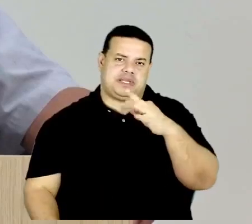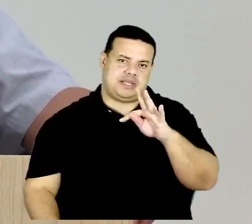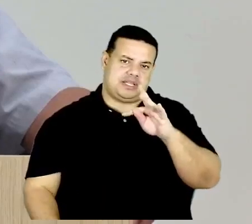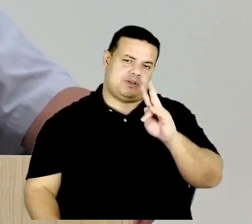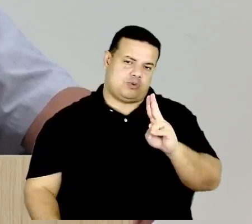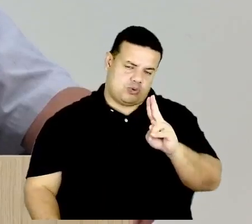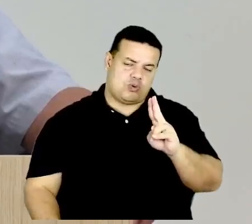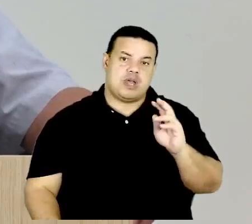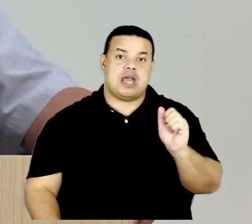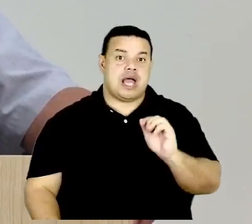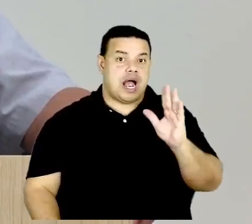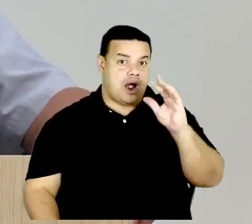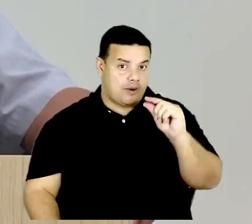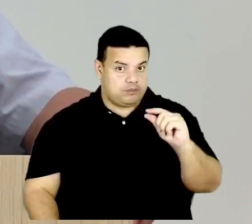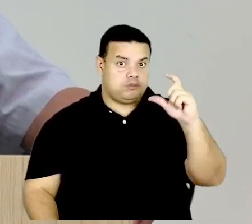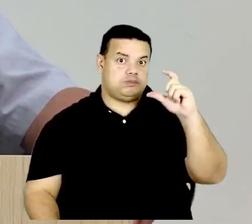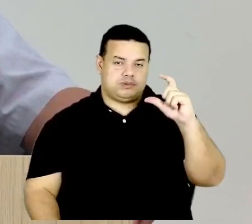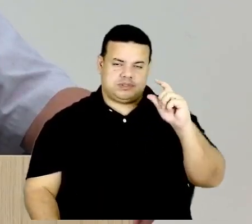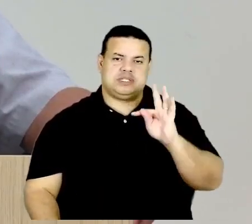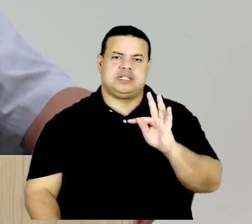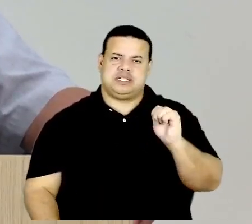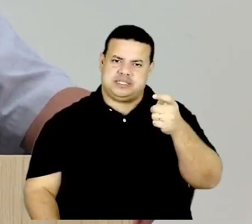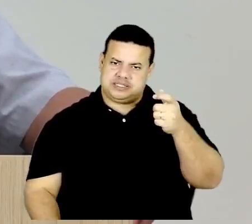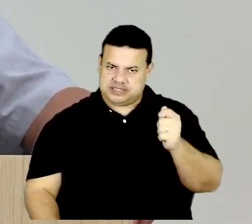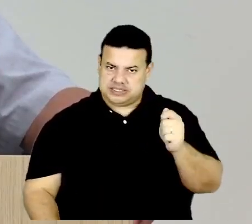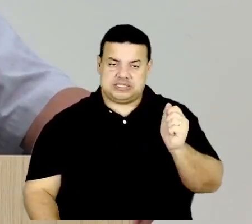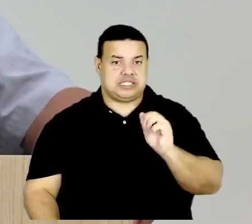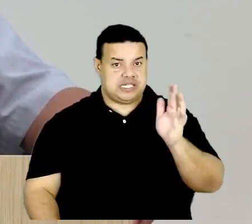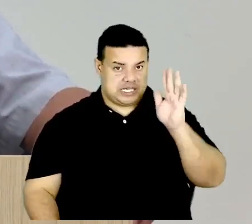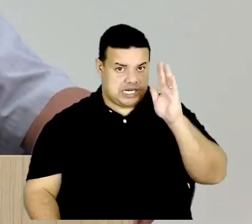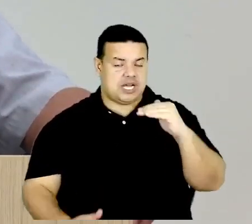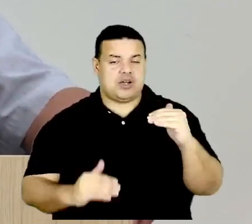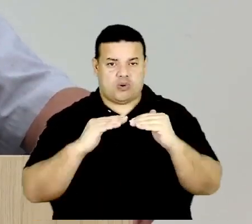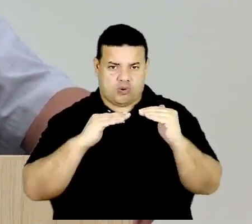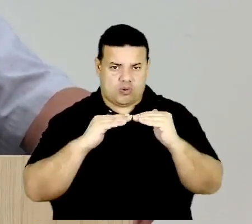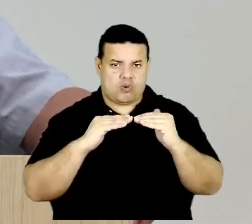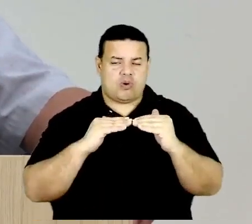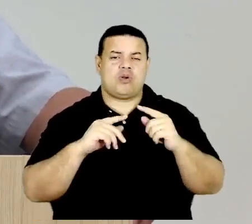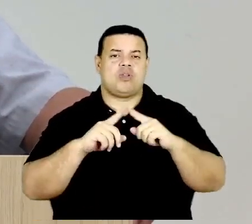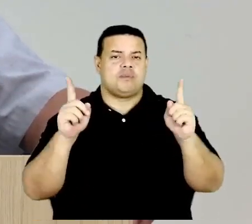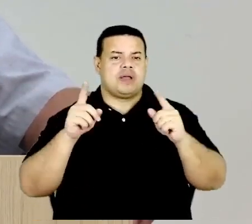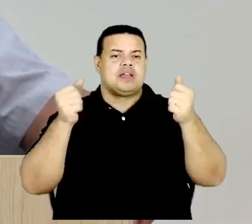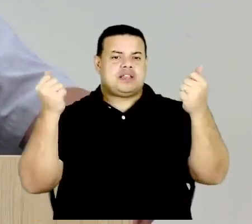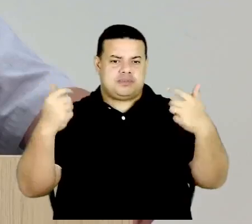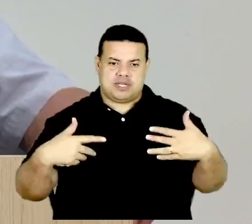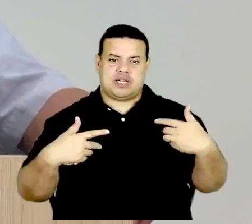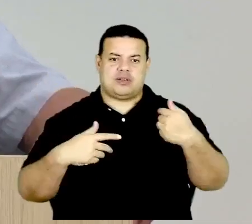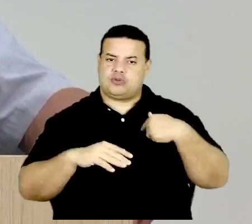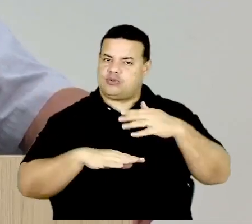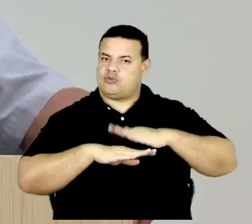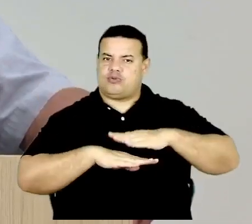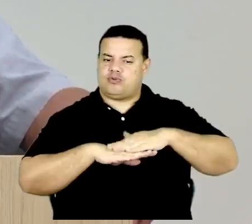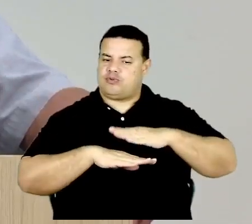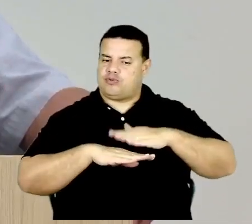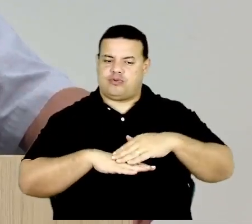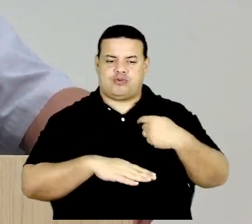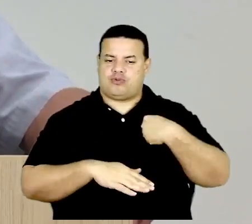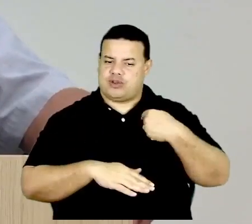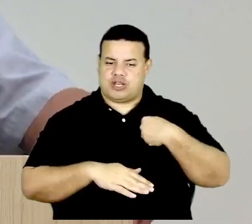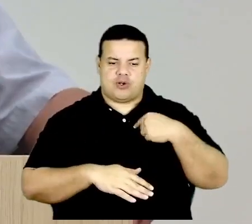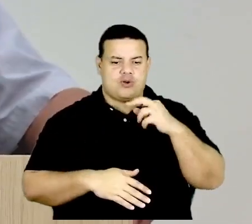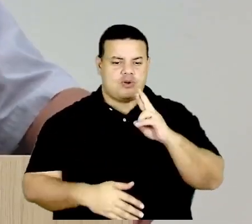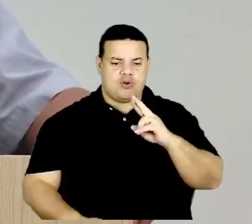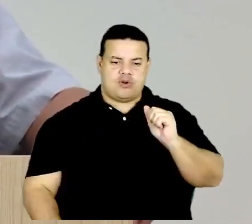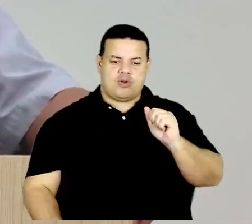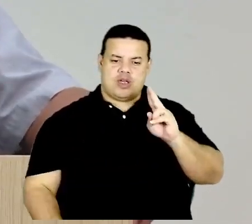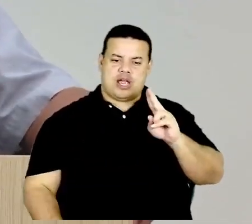Concordo também que tem taxas que, de repente, são exorbitantes. Mas quero justificar aqui, que não sou eu, Ralf, vereador, que